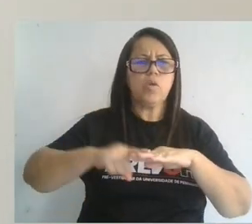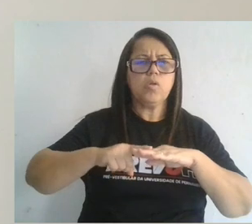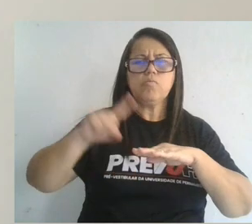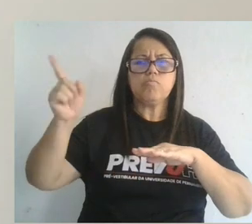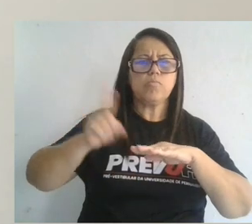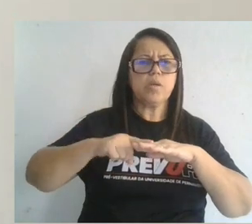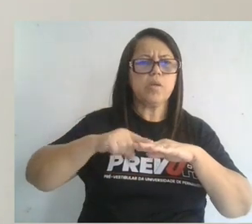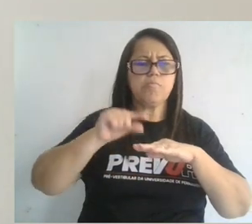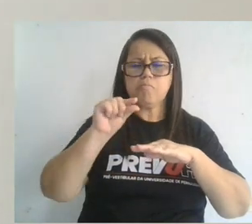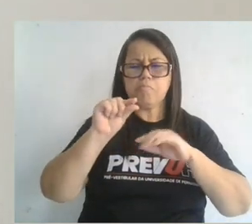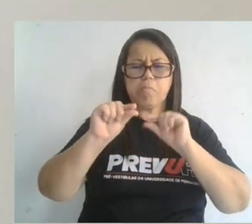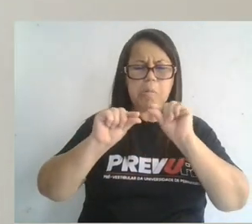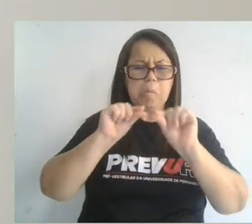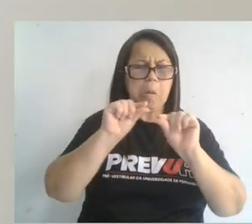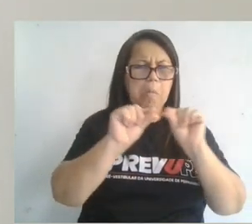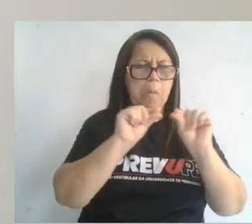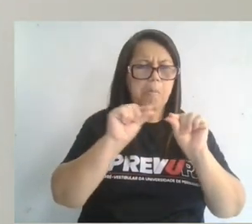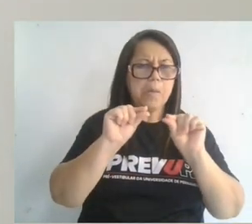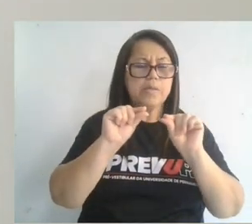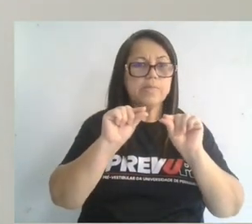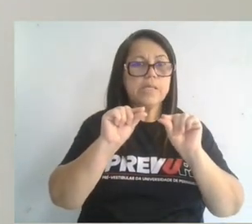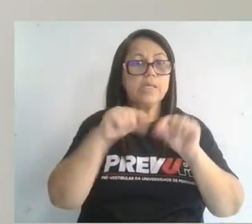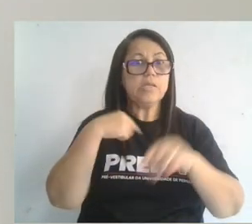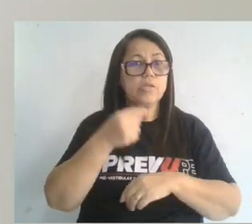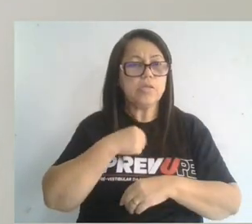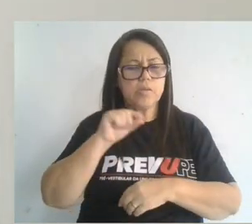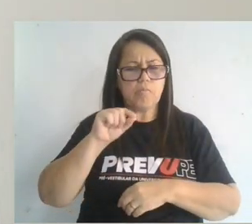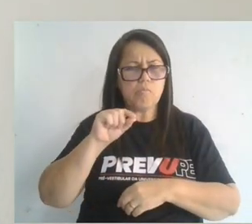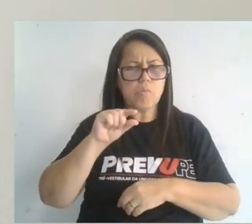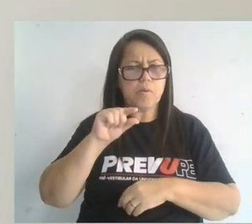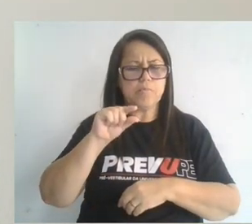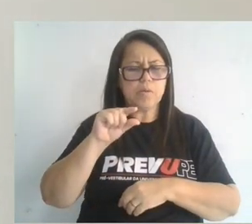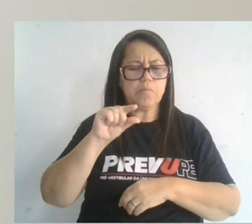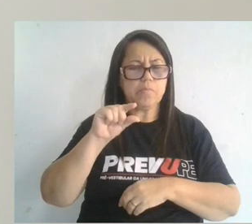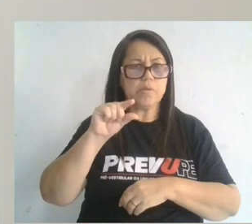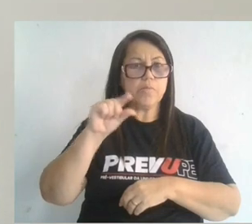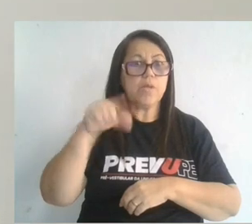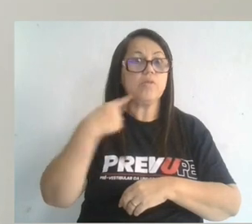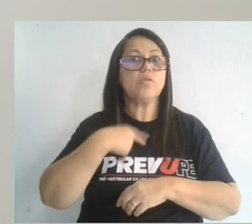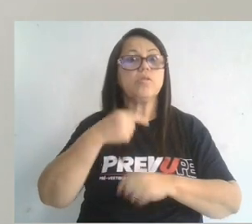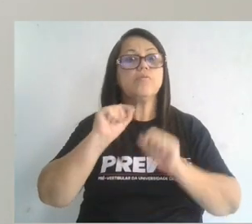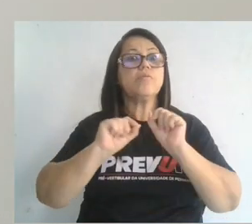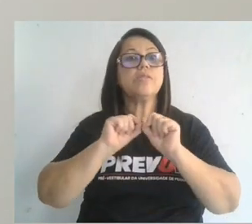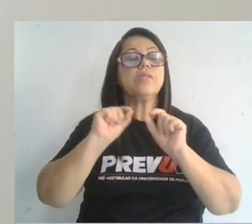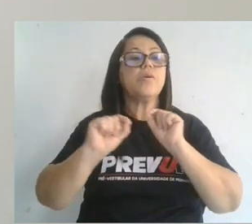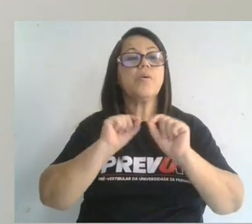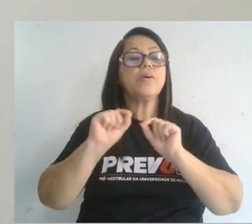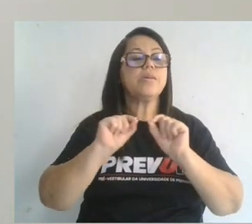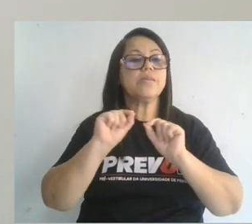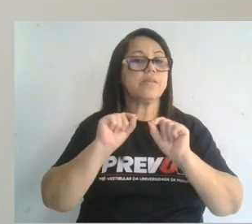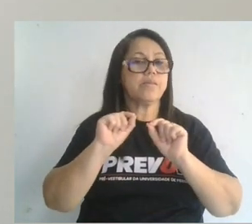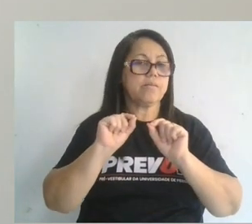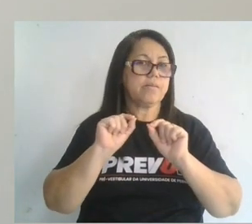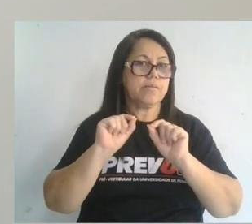os fótons. Se a gente aumenta uma intensidade da luz, o que a gente está fazendo é aumentando